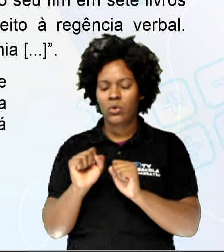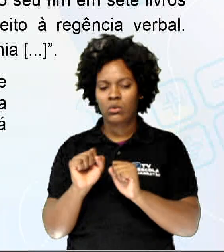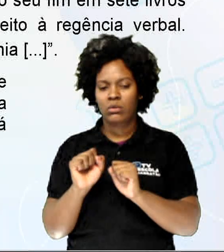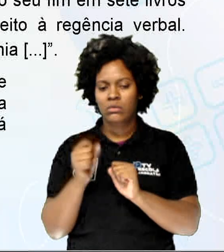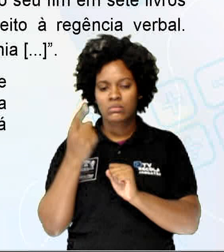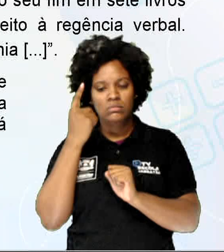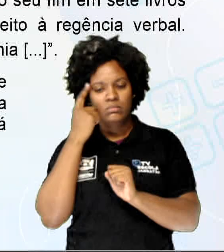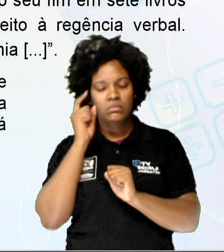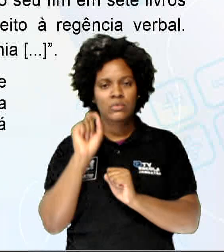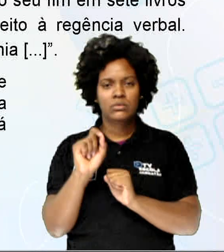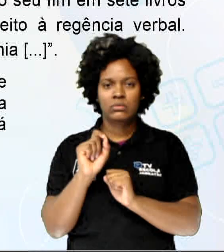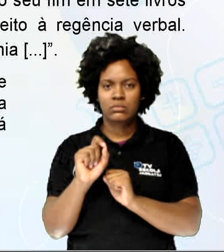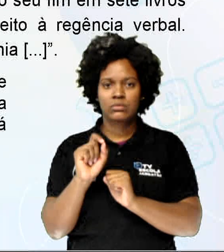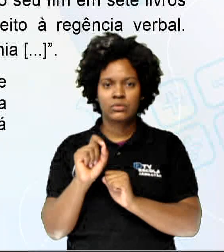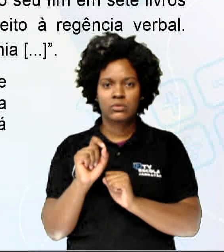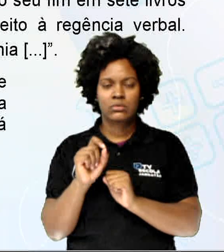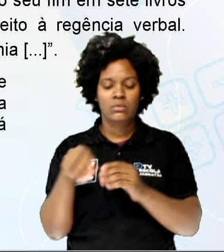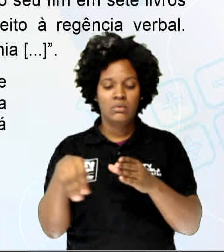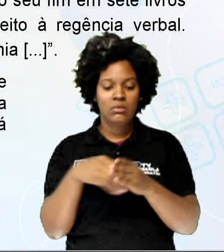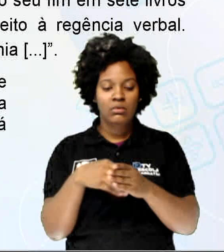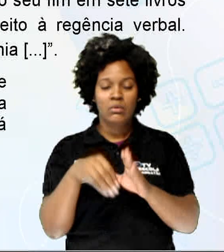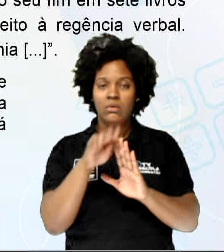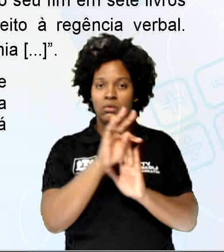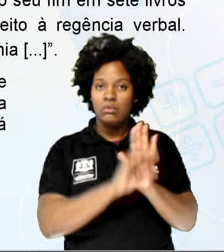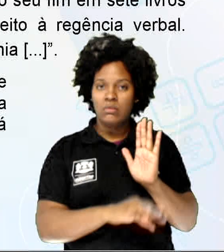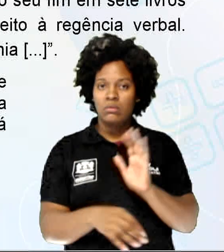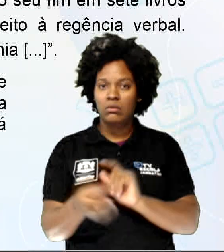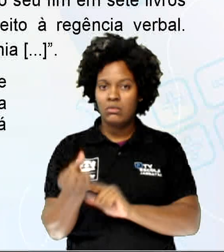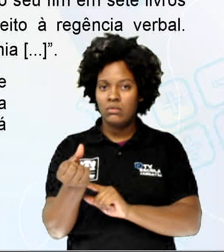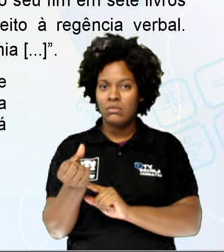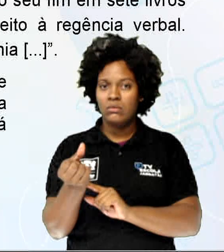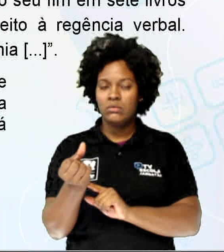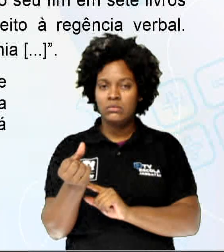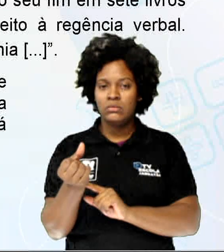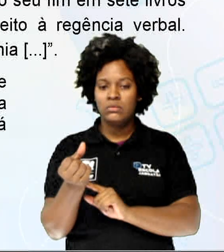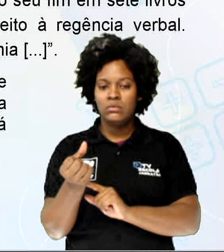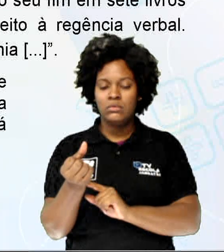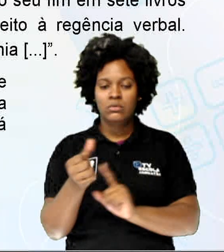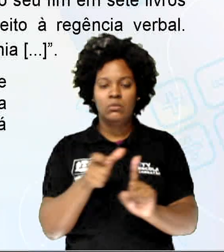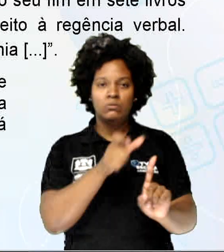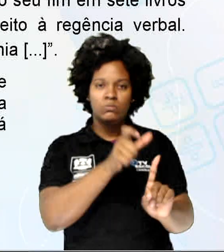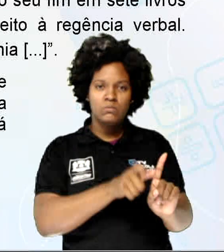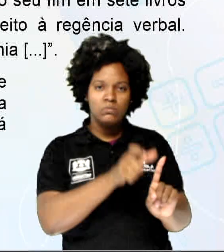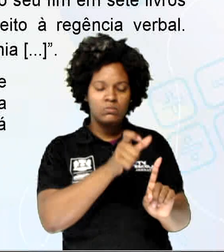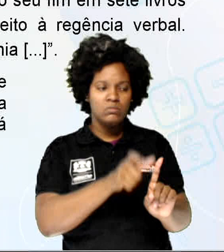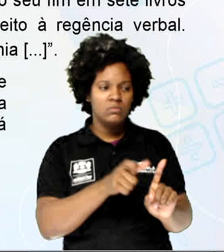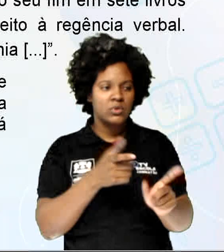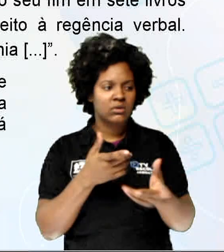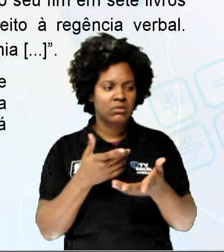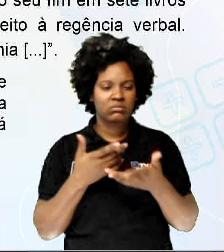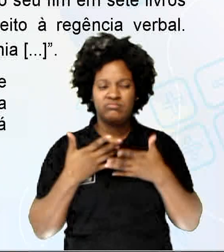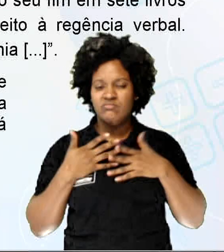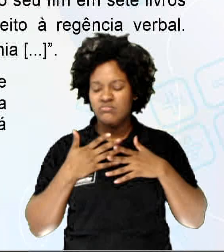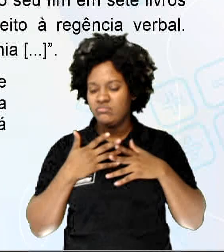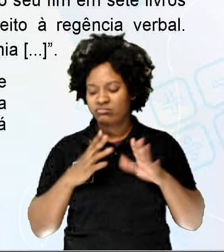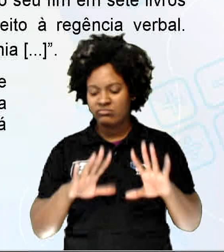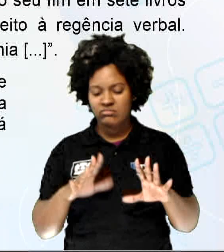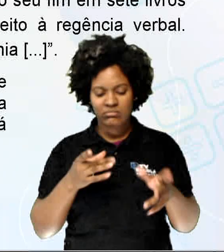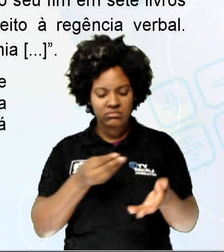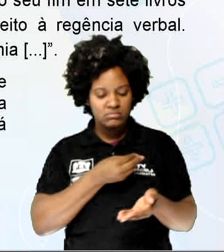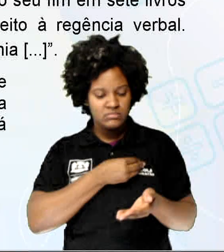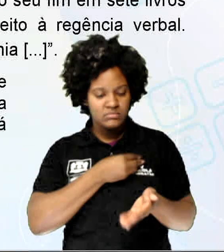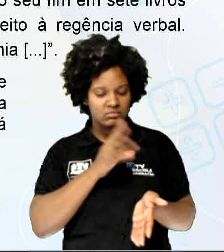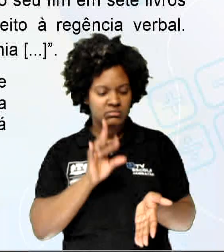inferir que, no texto 6, que é aquele da charge, a personagem sente-se insatisfeita com a realidade do mundo em